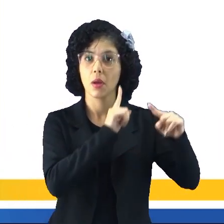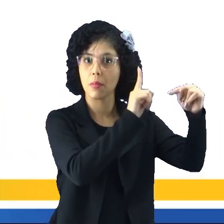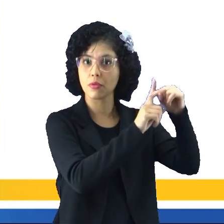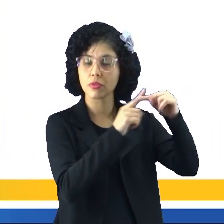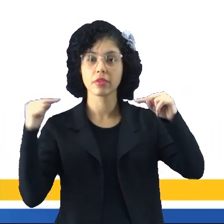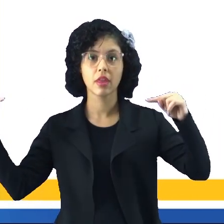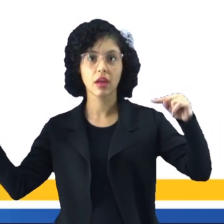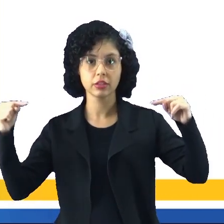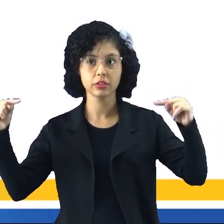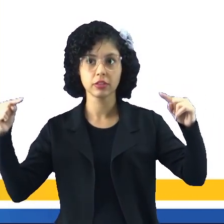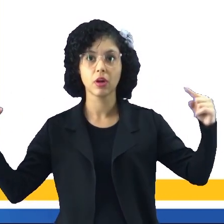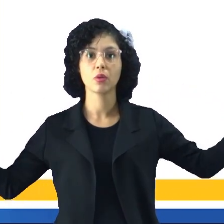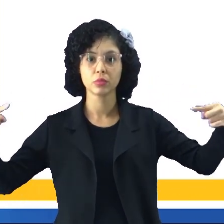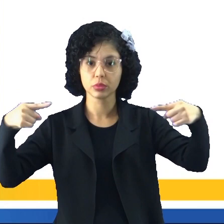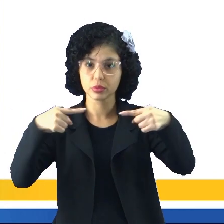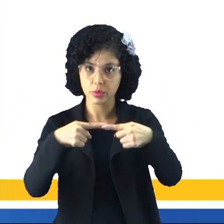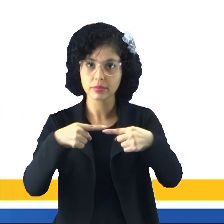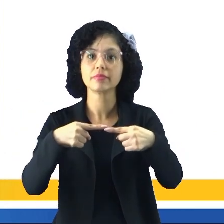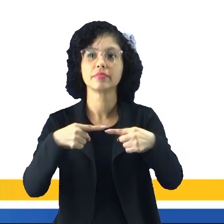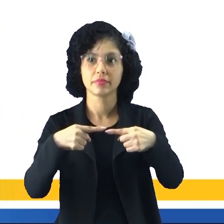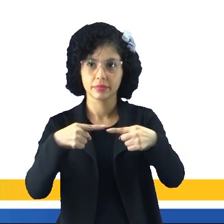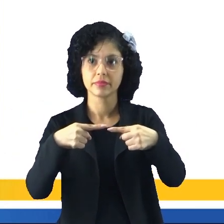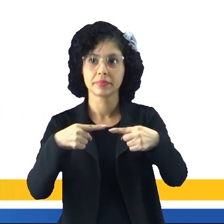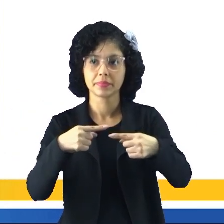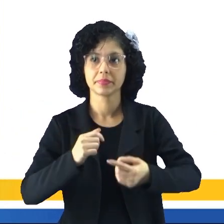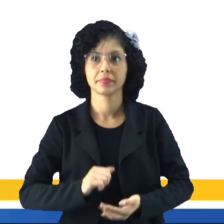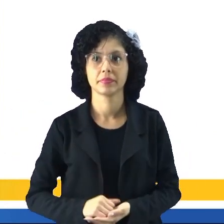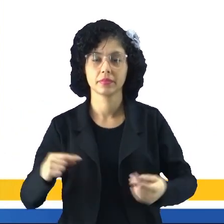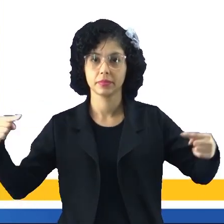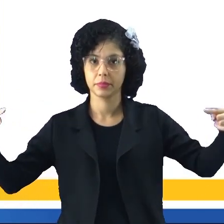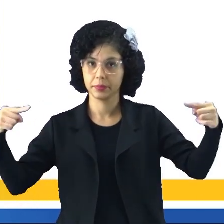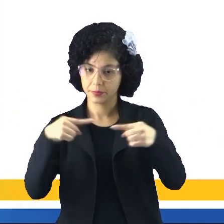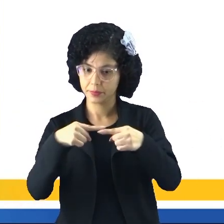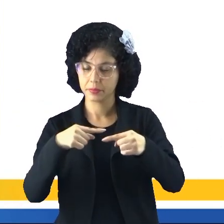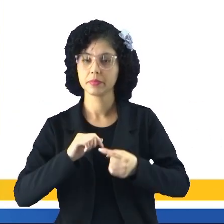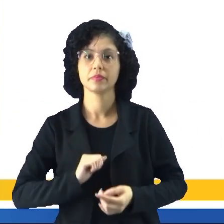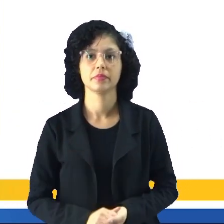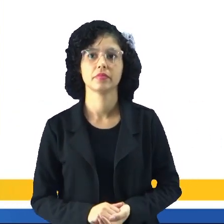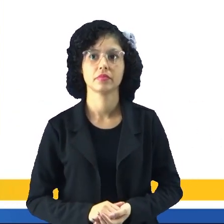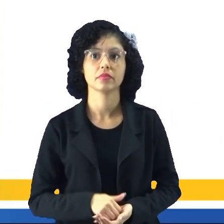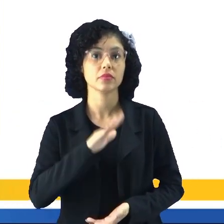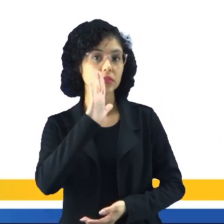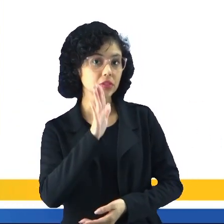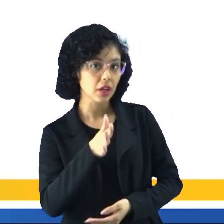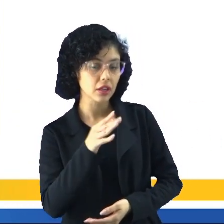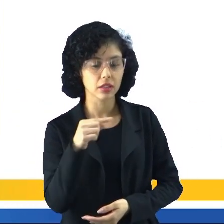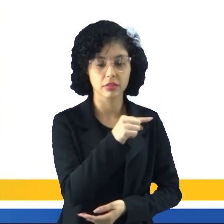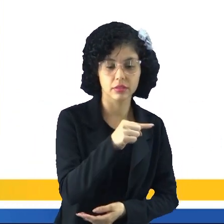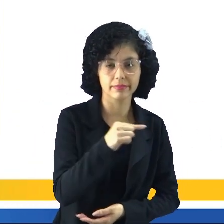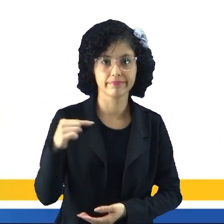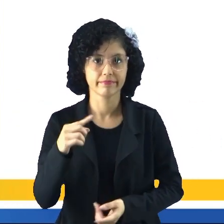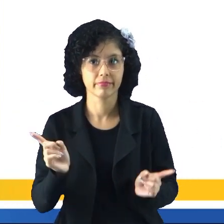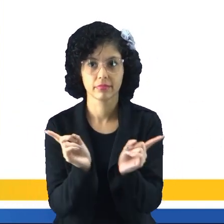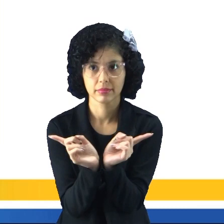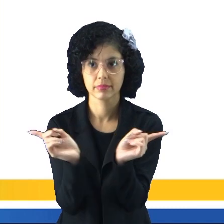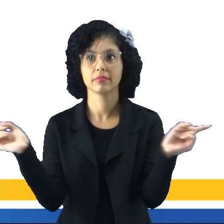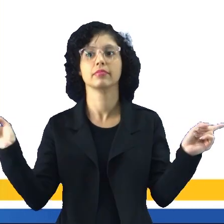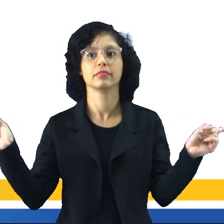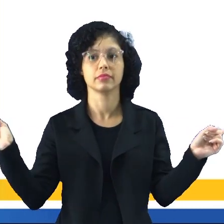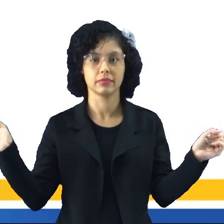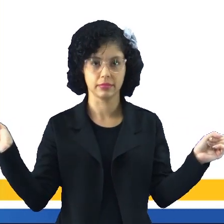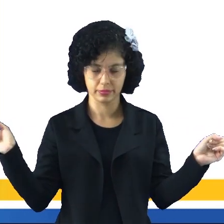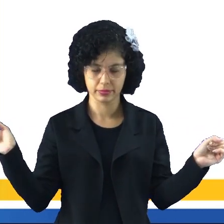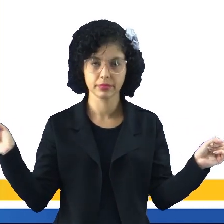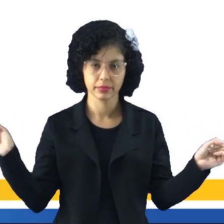sinais diferentes vão se atrair. A gente está vendo ali as duas setas se aproximando. Já de cargas de mesmo sinal, as